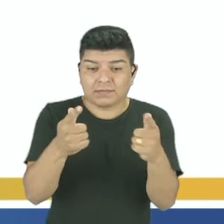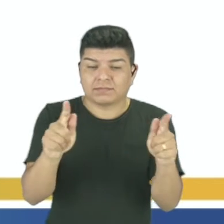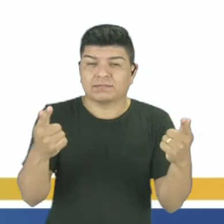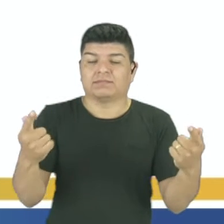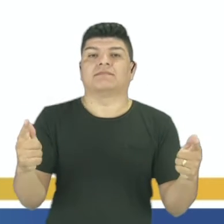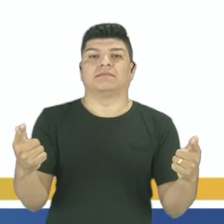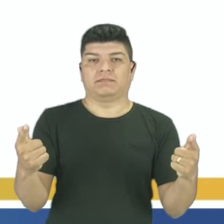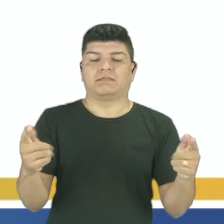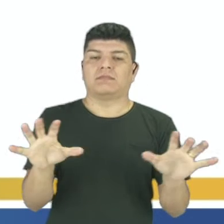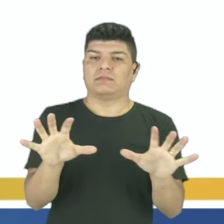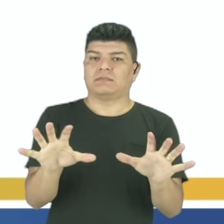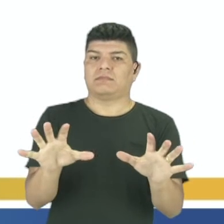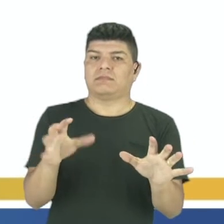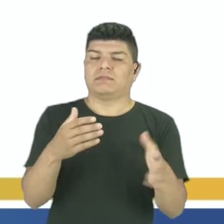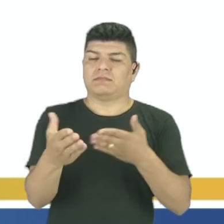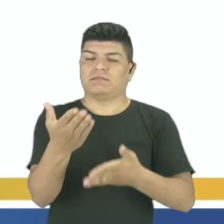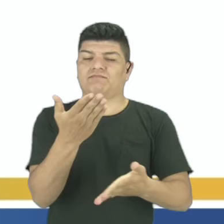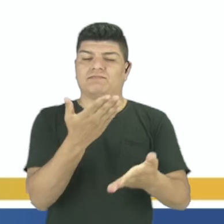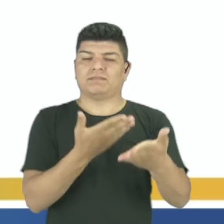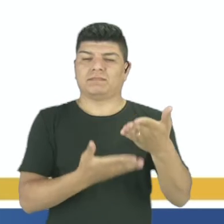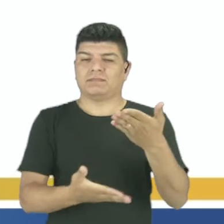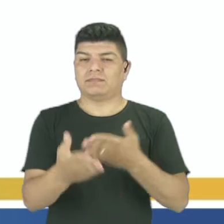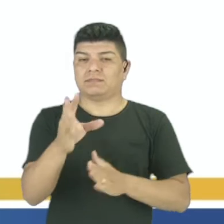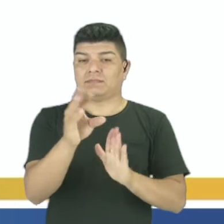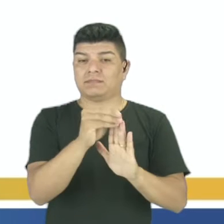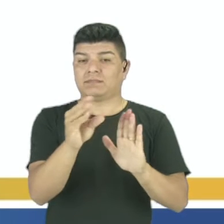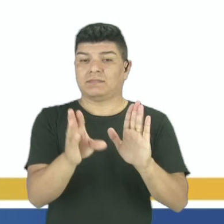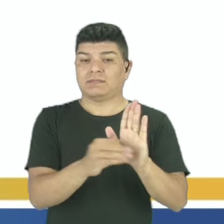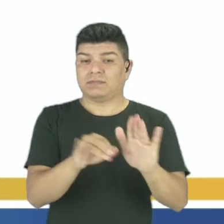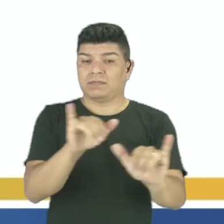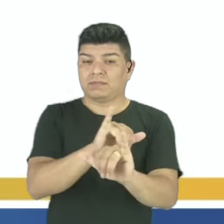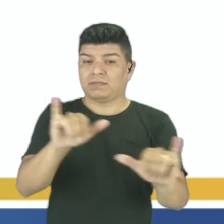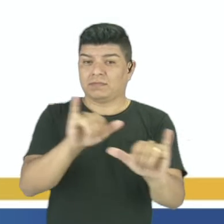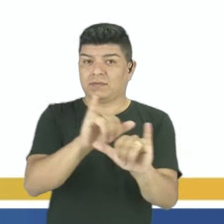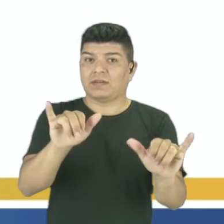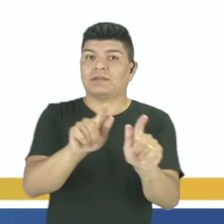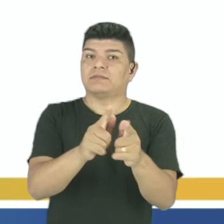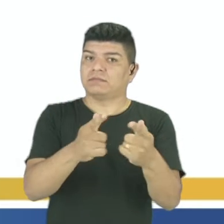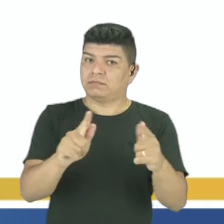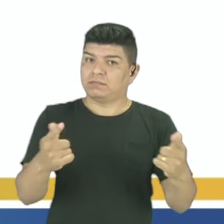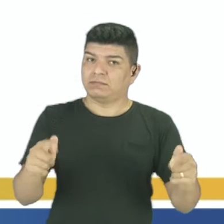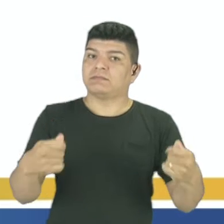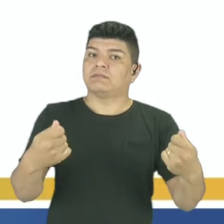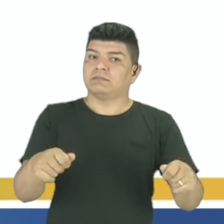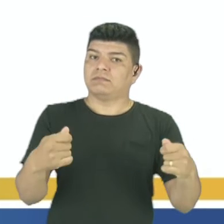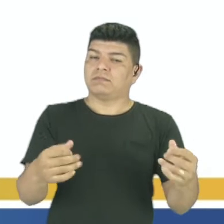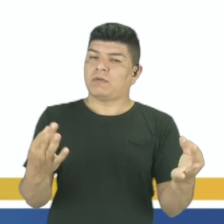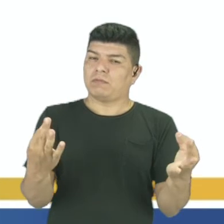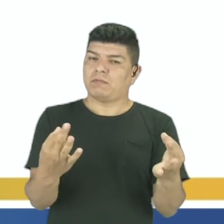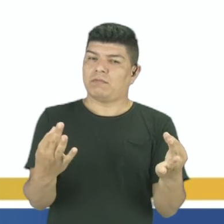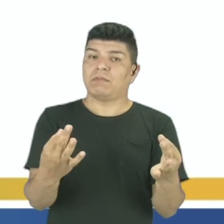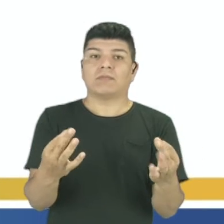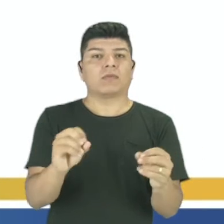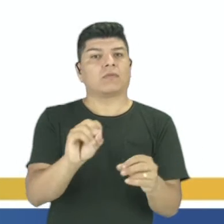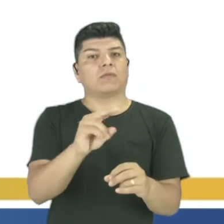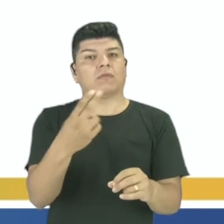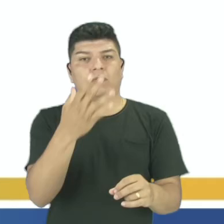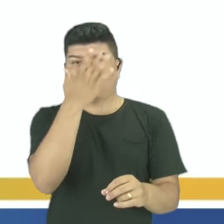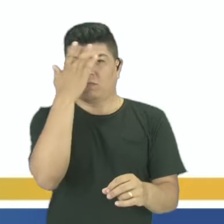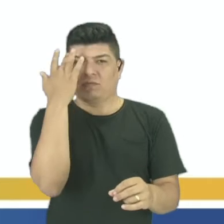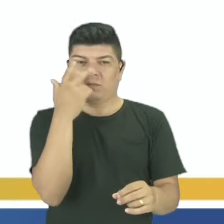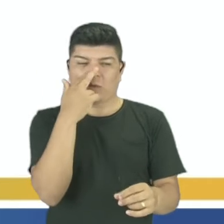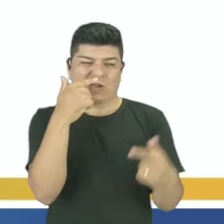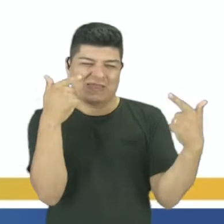gramática. Claro que para compartilhar um conteúdo publicitário, a gramática precisa estar em dia. Ou você quer que seu cliente